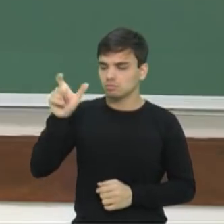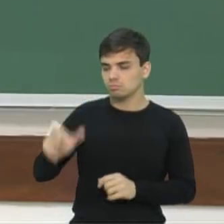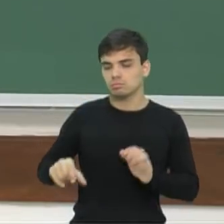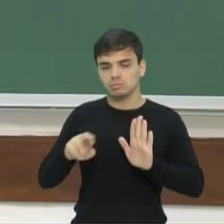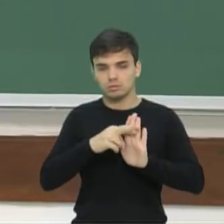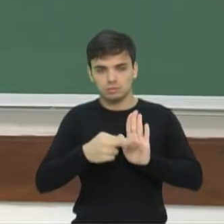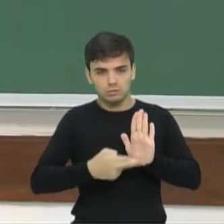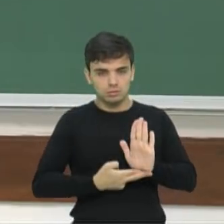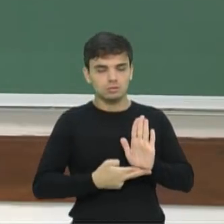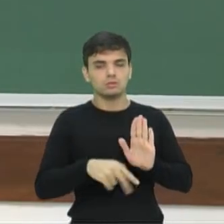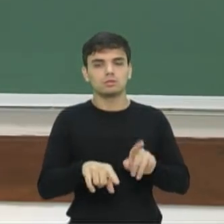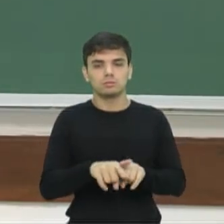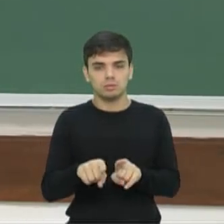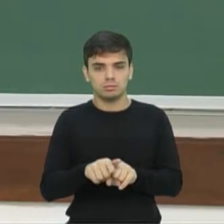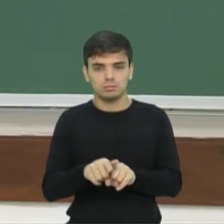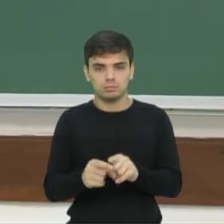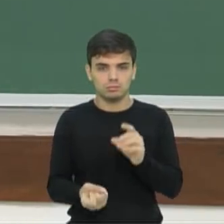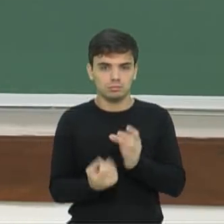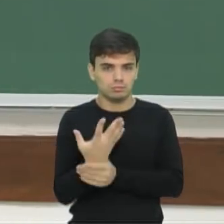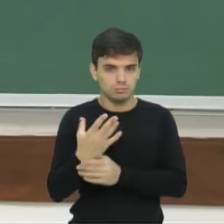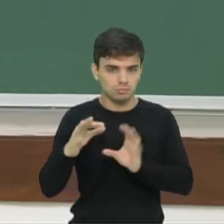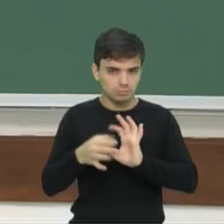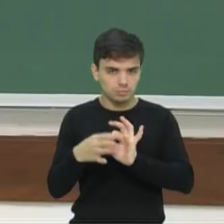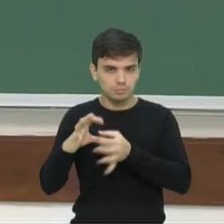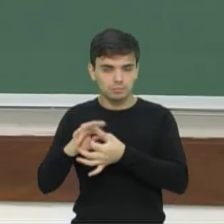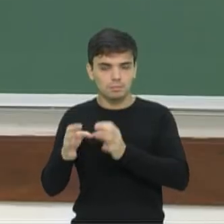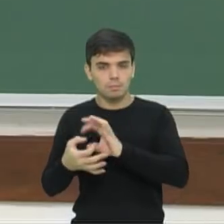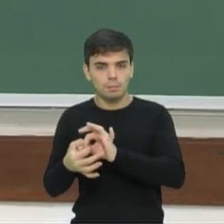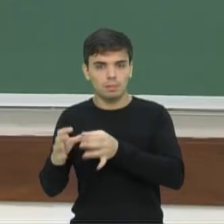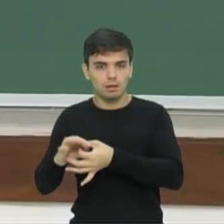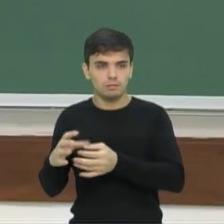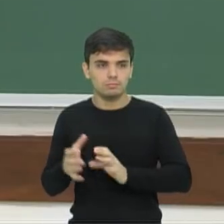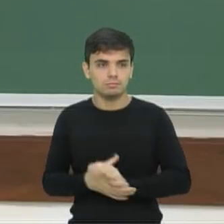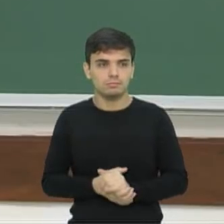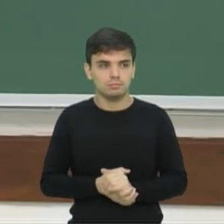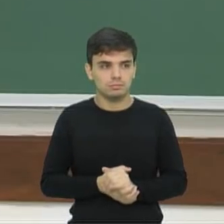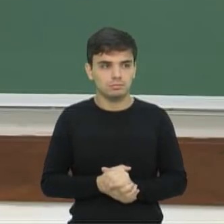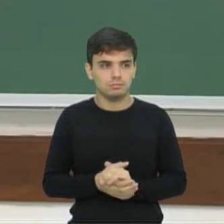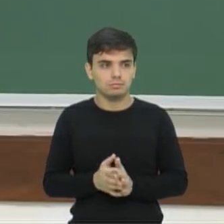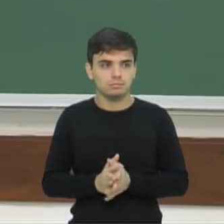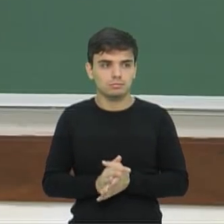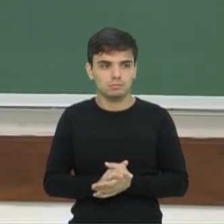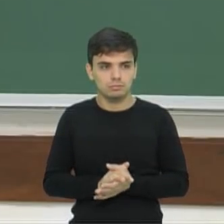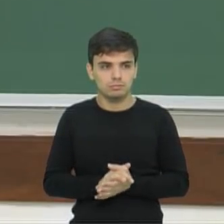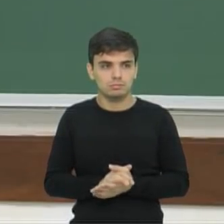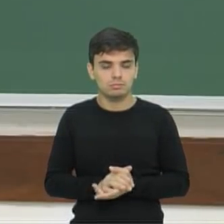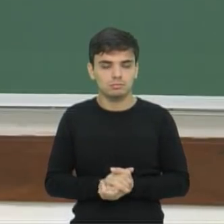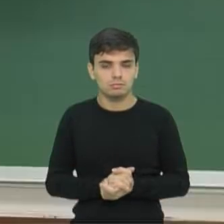estreia do judô dentro das Olimpíadas. Então, as entidades que a regulamentam.